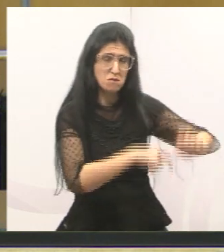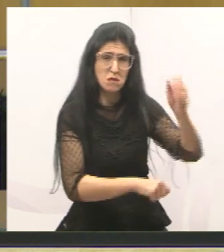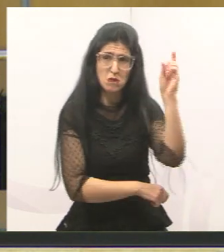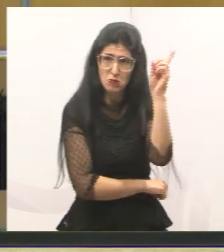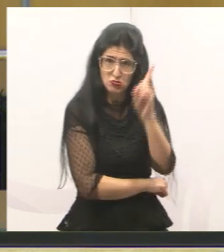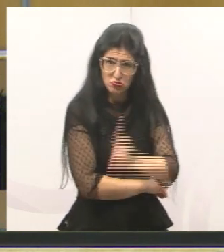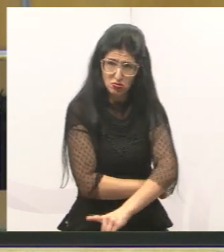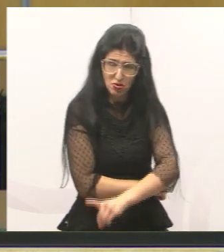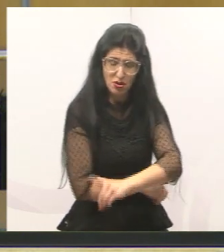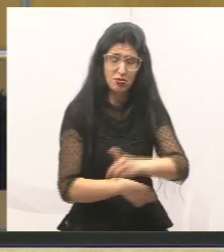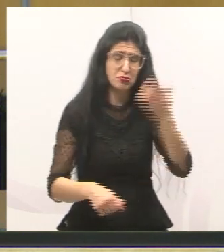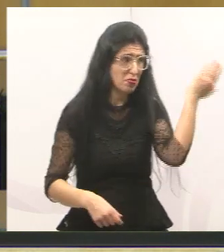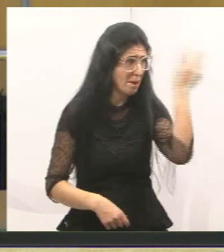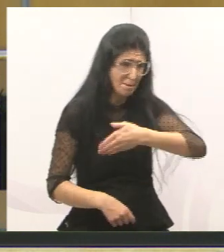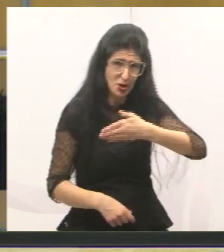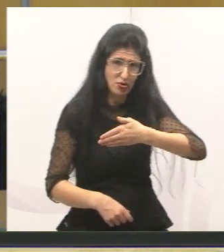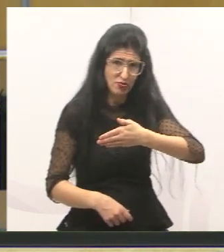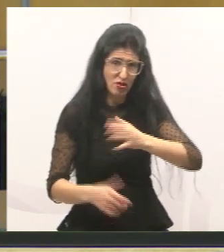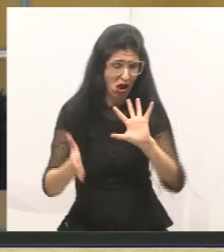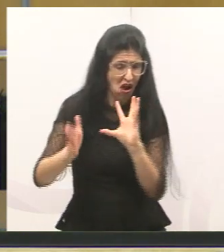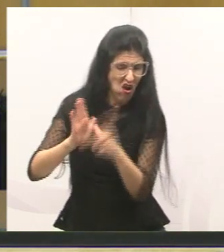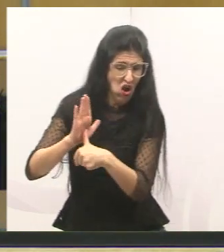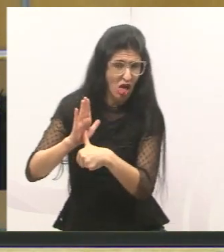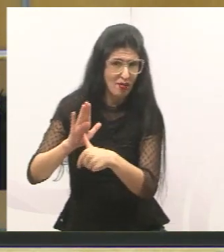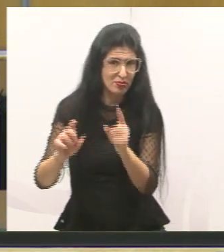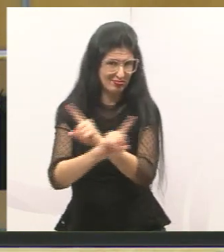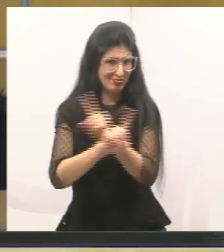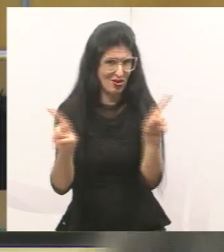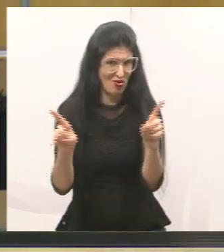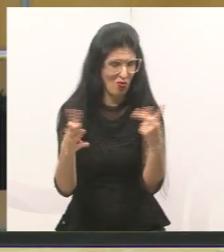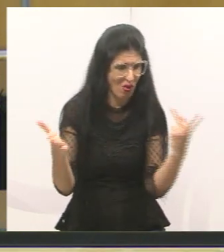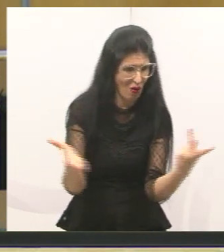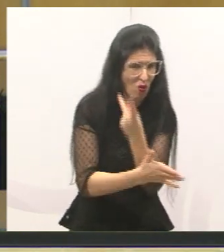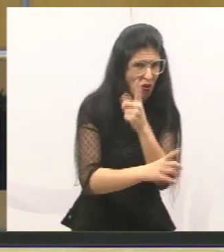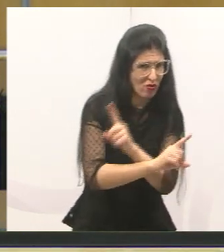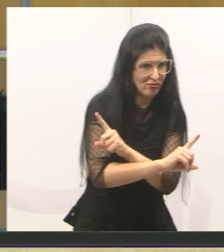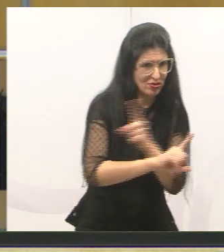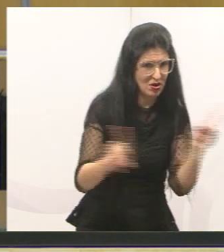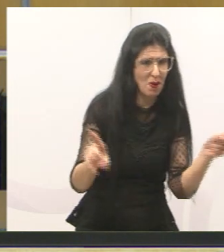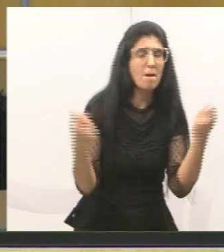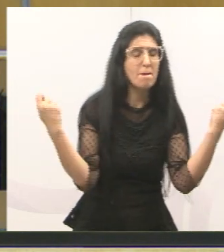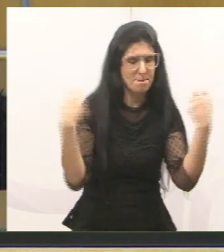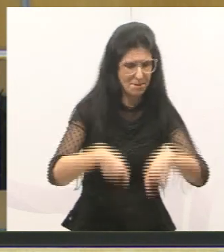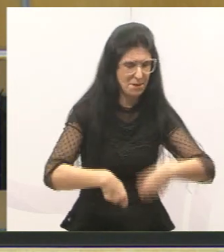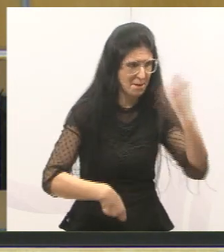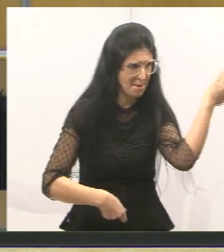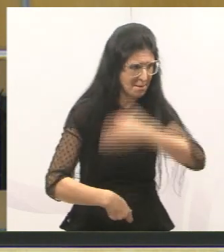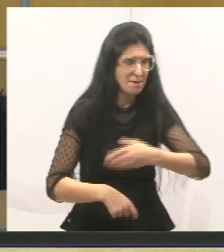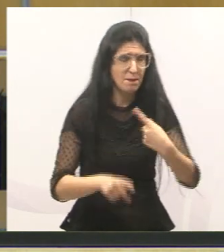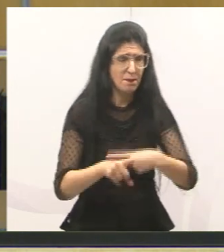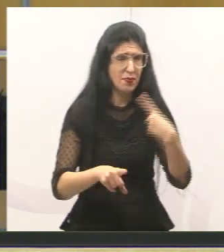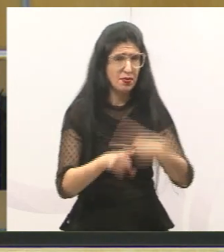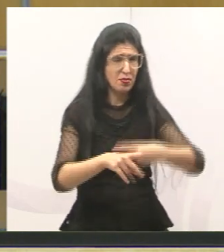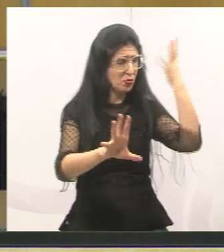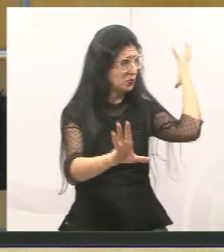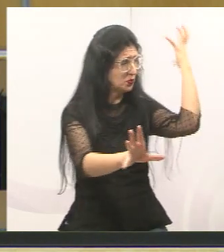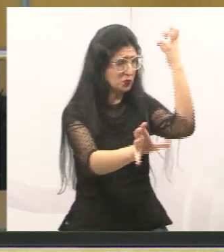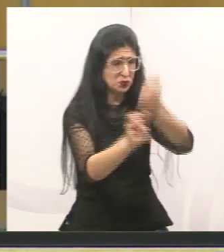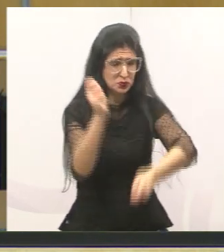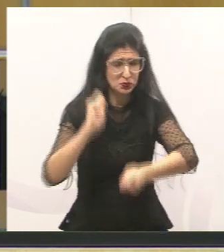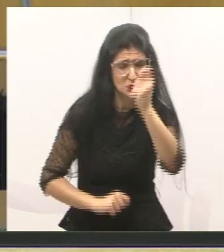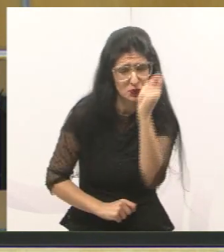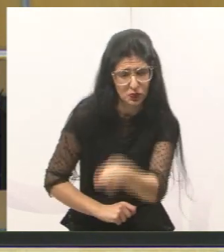produção de prova técnica, fazendo registrar ainda que o exame prévio pela Corte de Contas não supre a